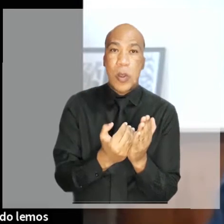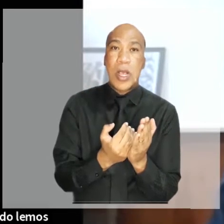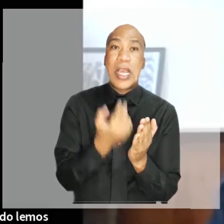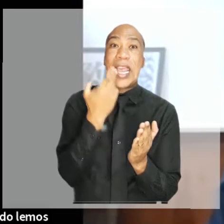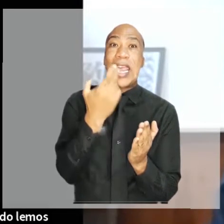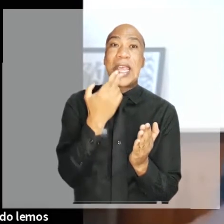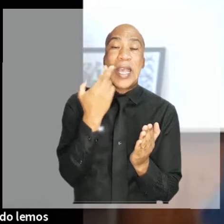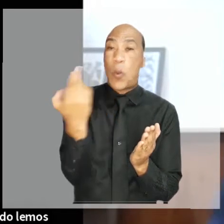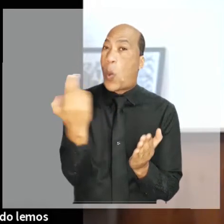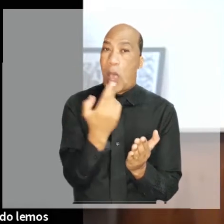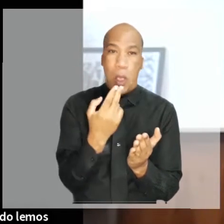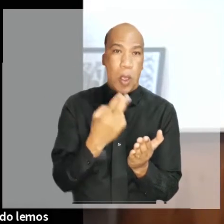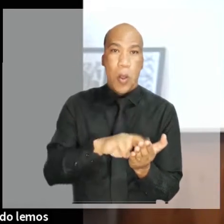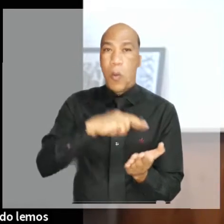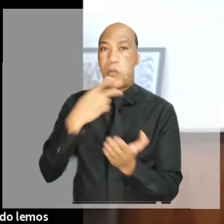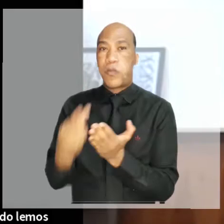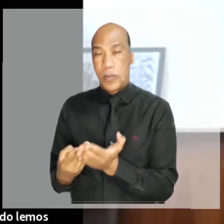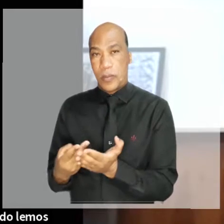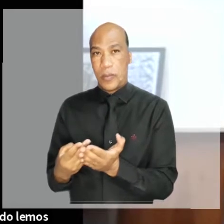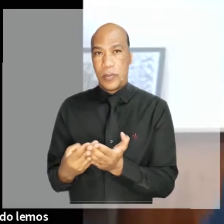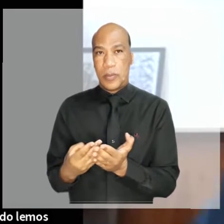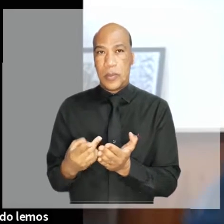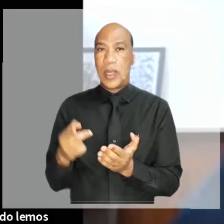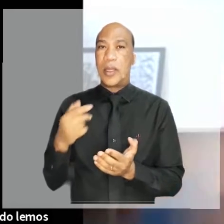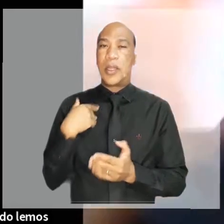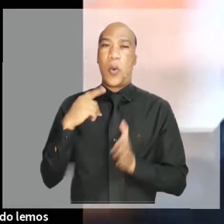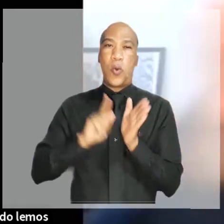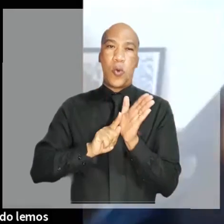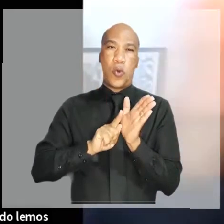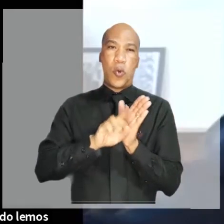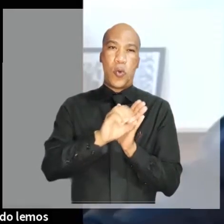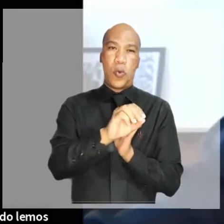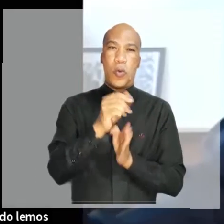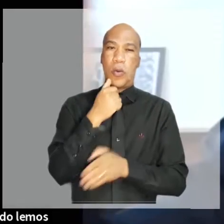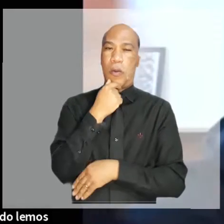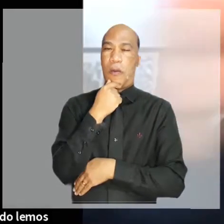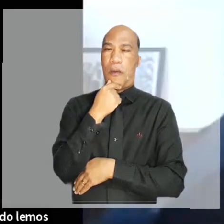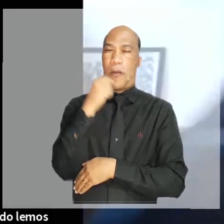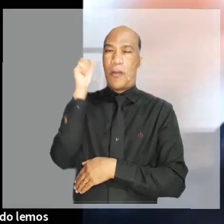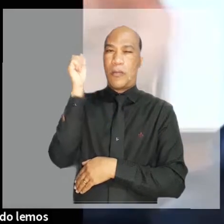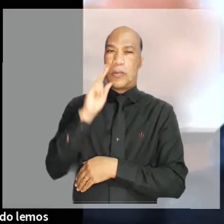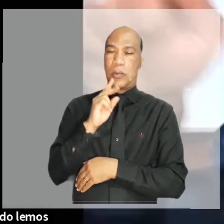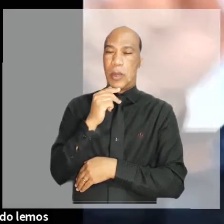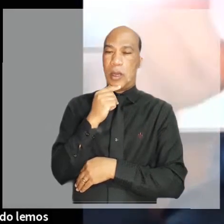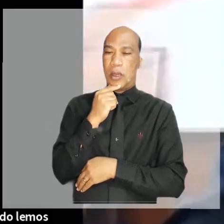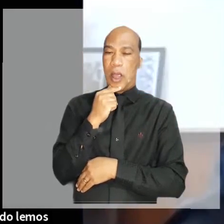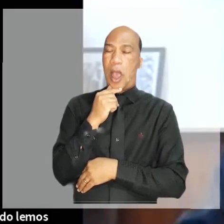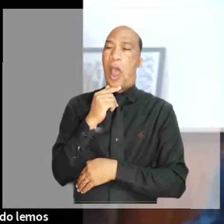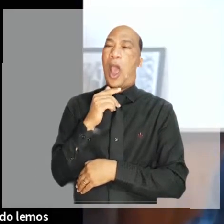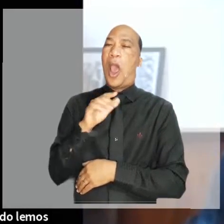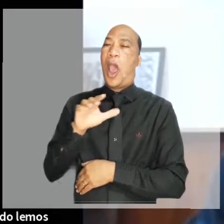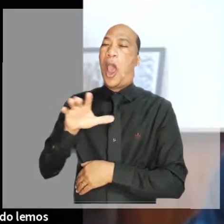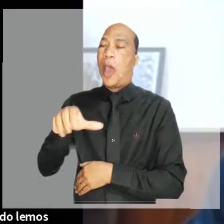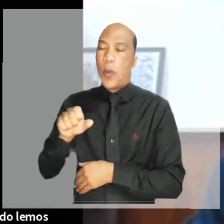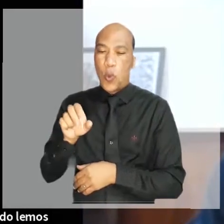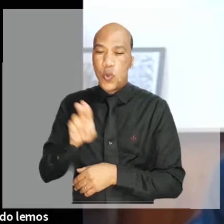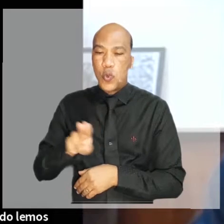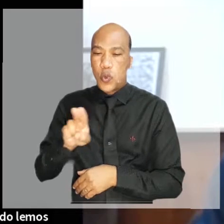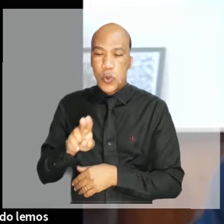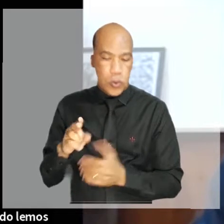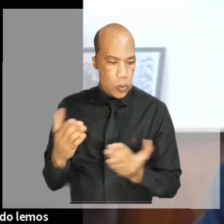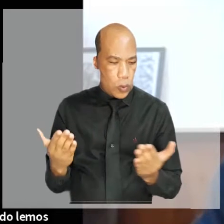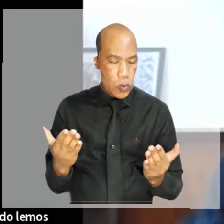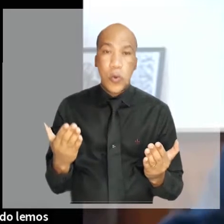Google e as plataformas, como são documentos públicos, puderam utilizar esses documentos justamente para aperfeiçoar os